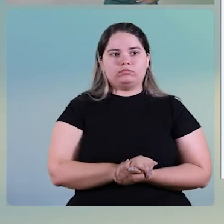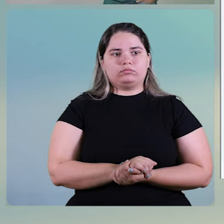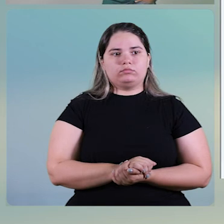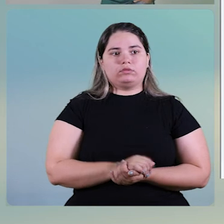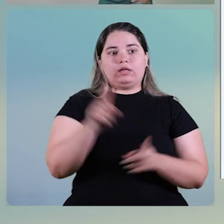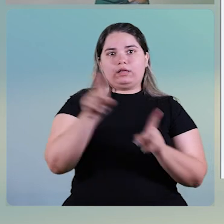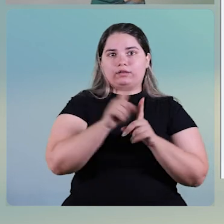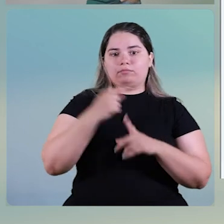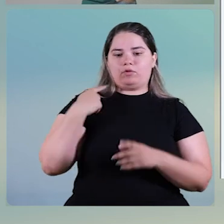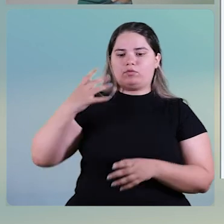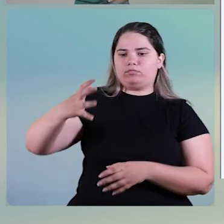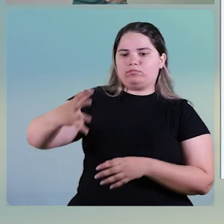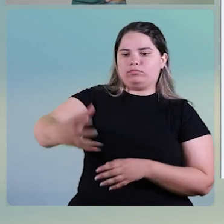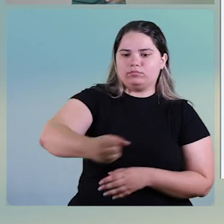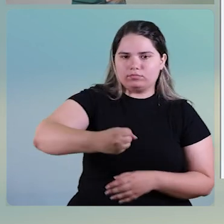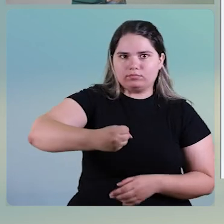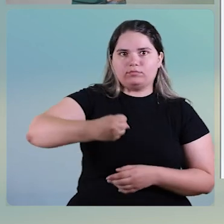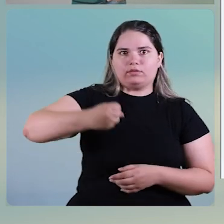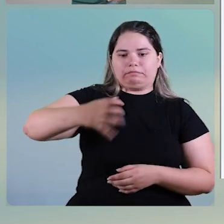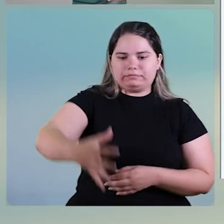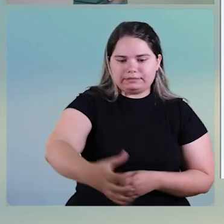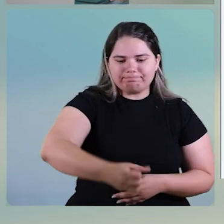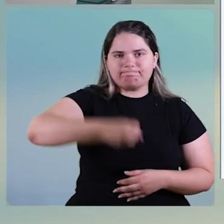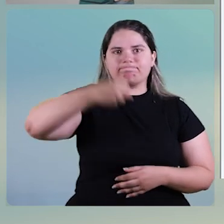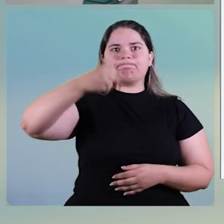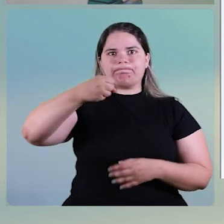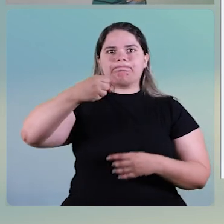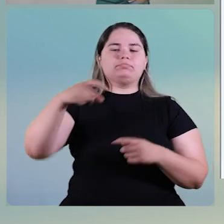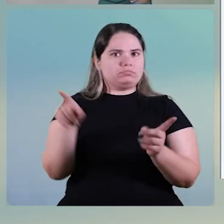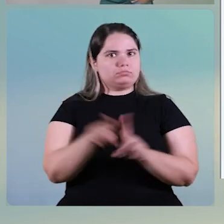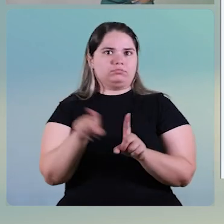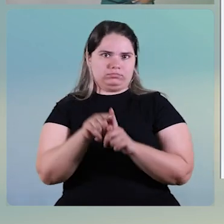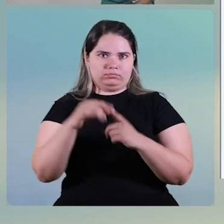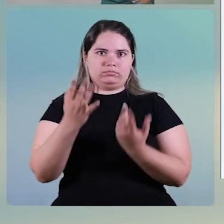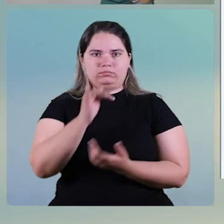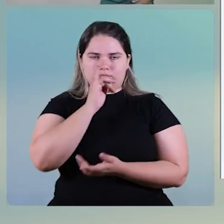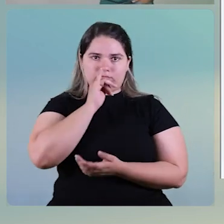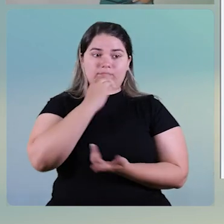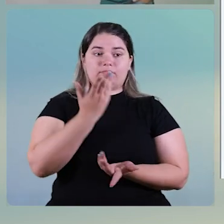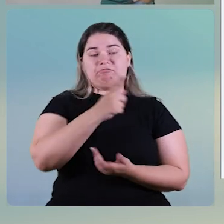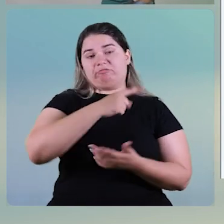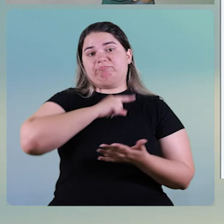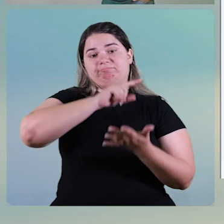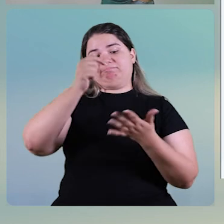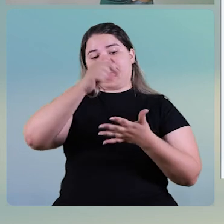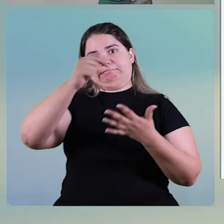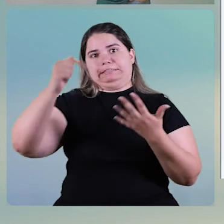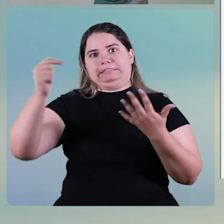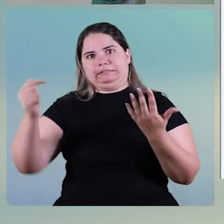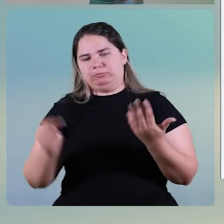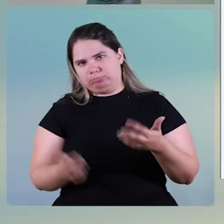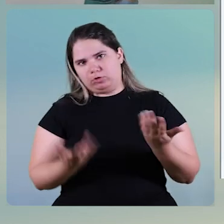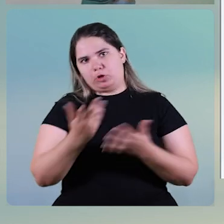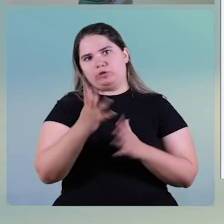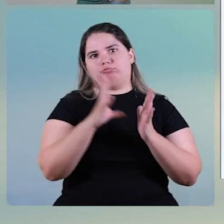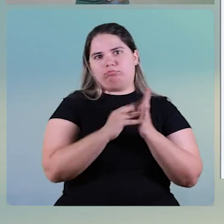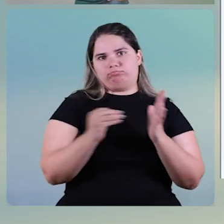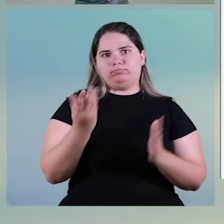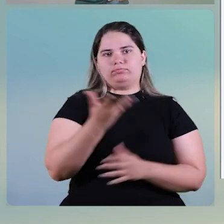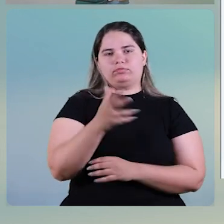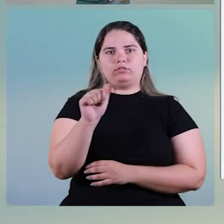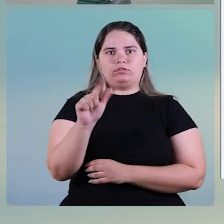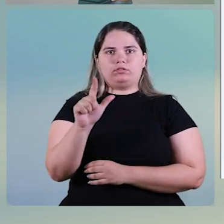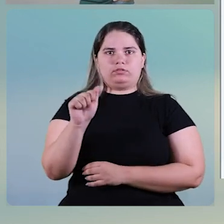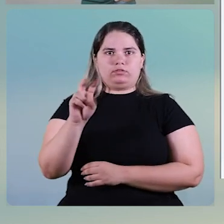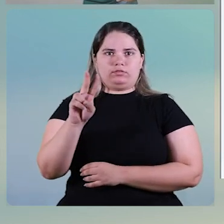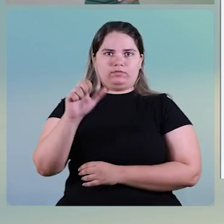O nosso braço, quando está segurando uma carga, né? Quando segurando um peso, né? Então, são os variáveis modelos de